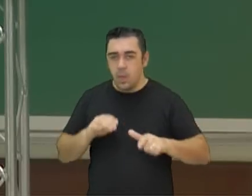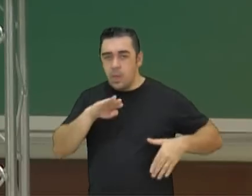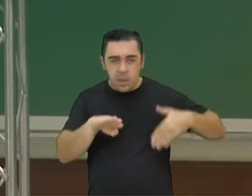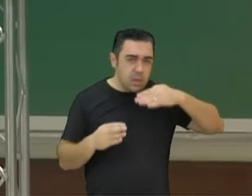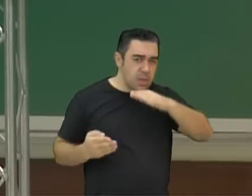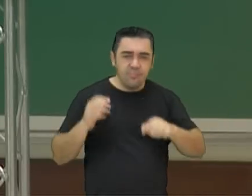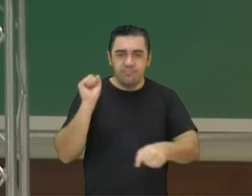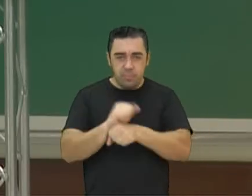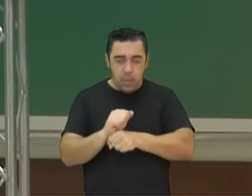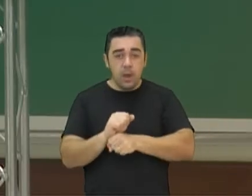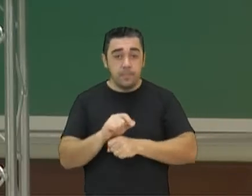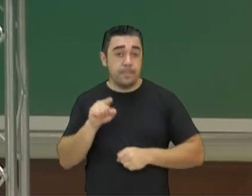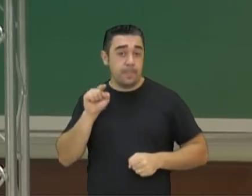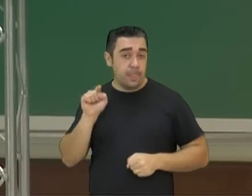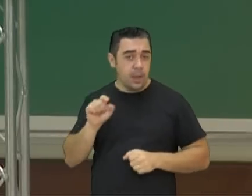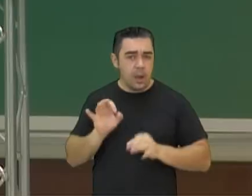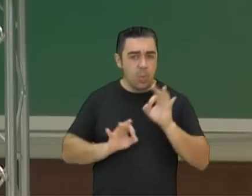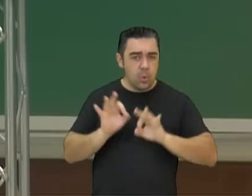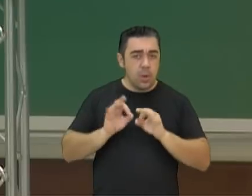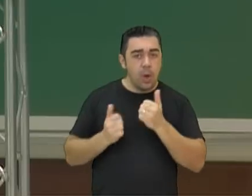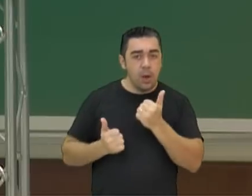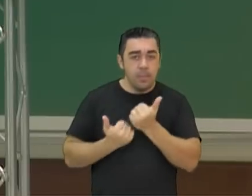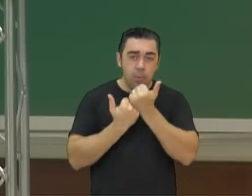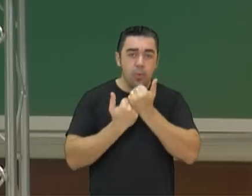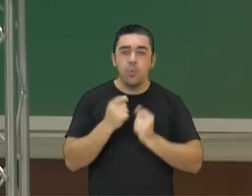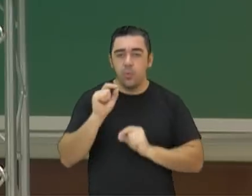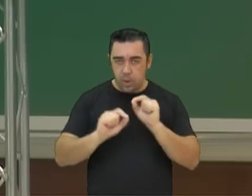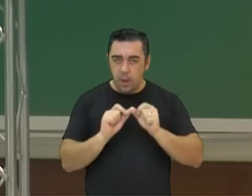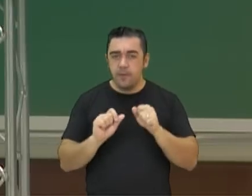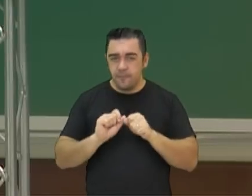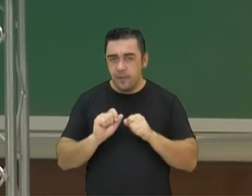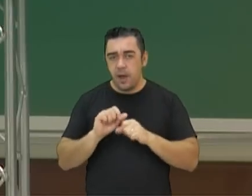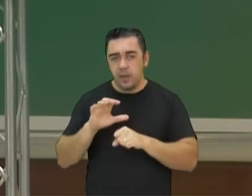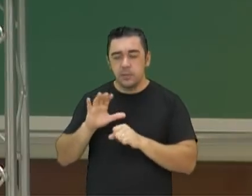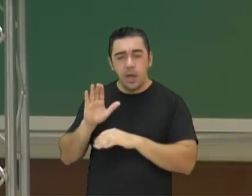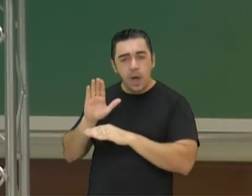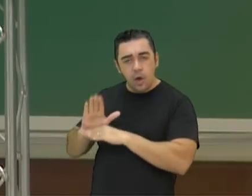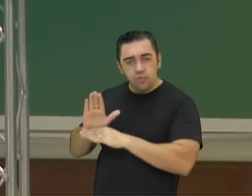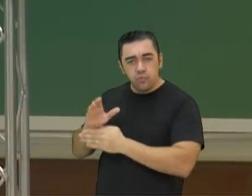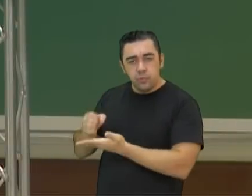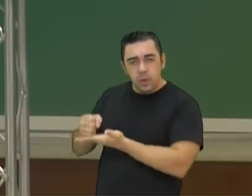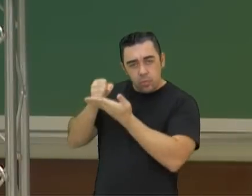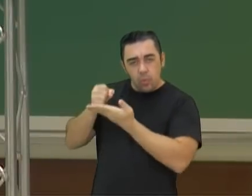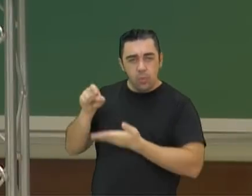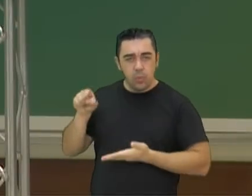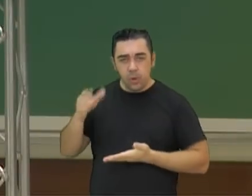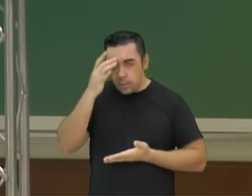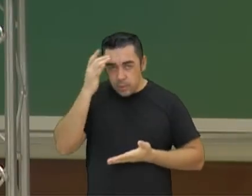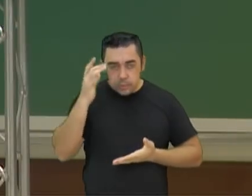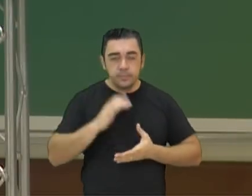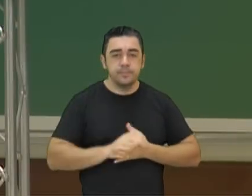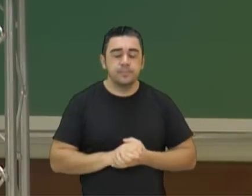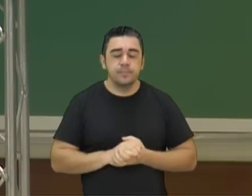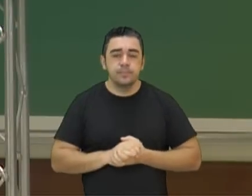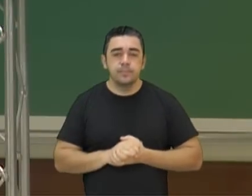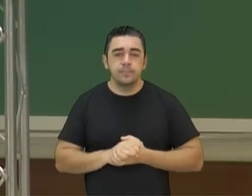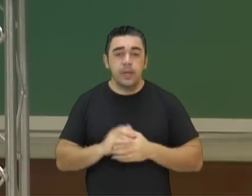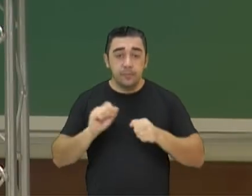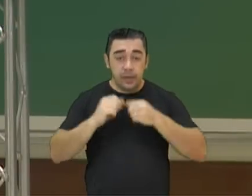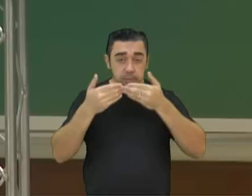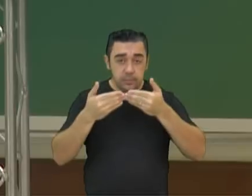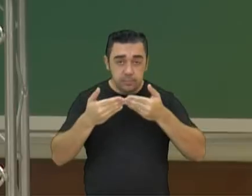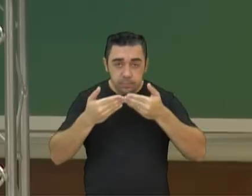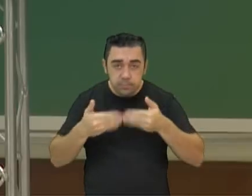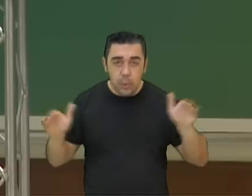essa organização, esse apoio, faz esse socorro aos nadadores. A largada é feita